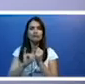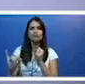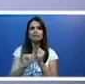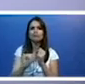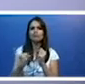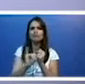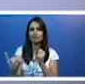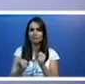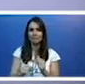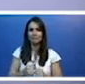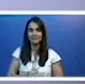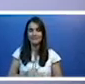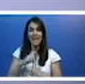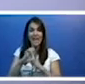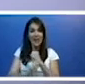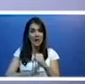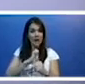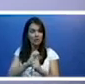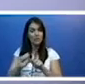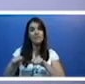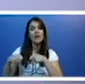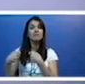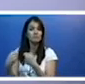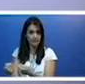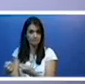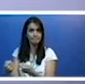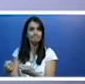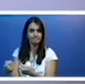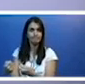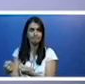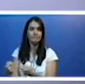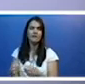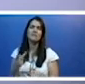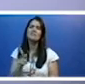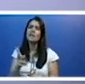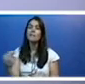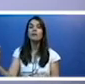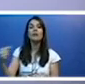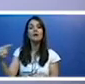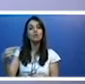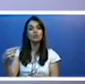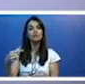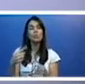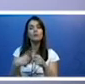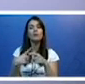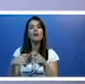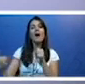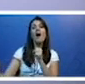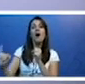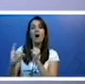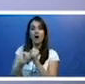tem a carga positiva. E aqui o OH, ele sempre vai ter a carga negativa, ele é um ânion.